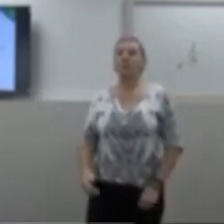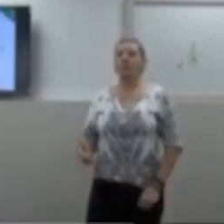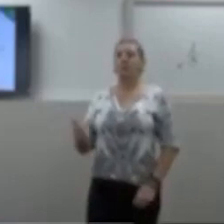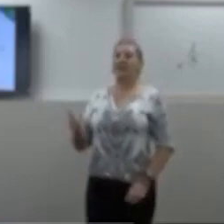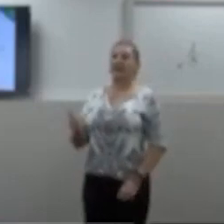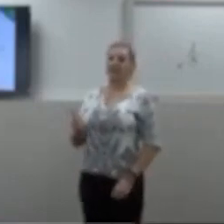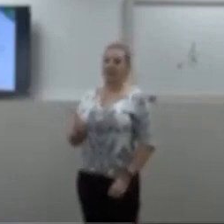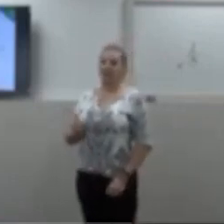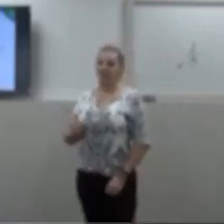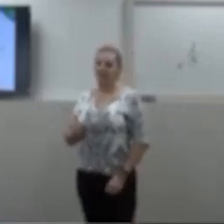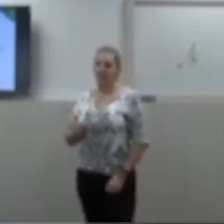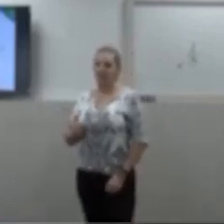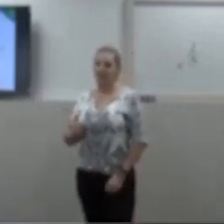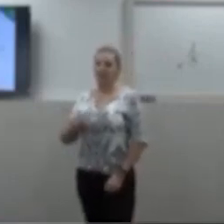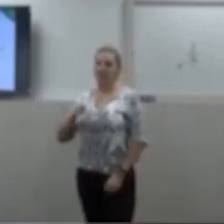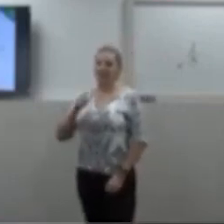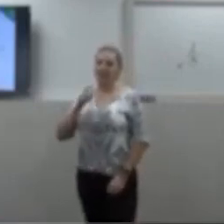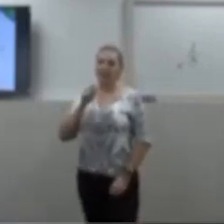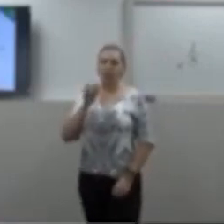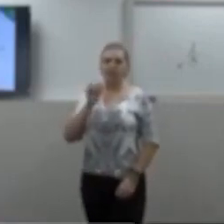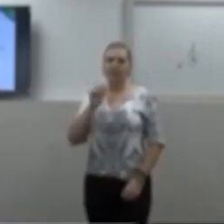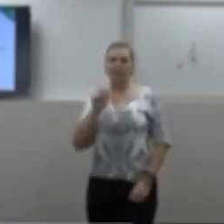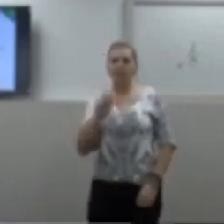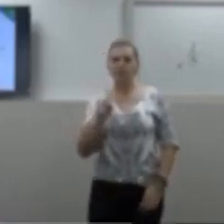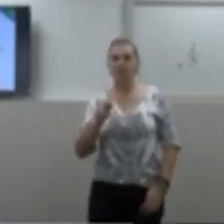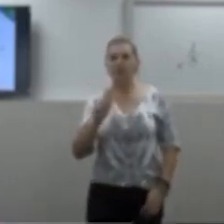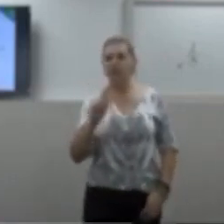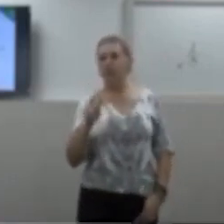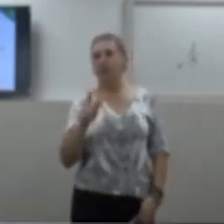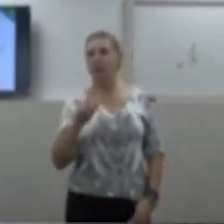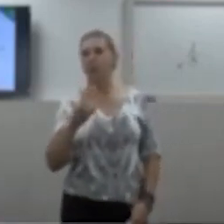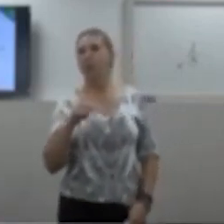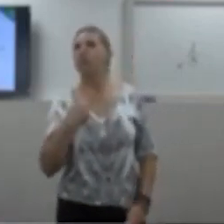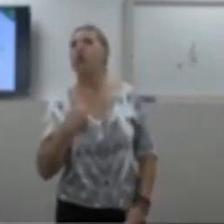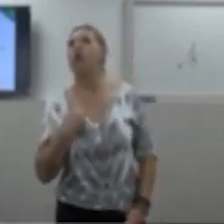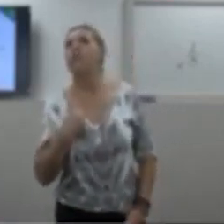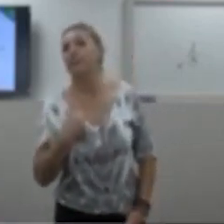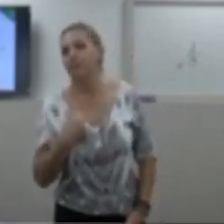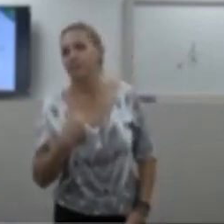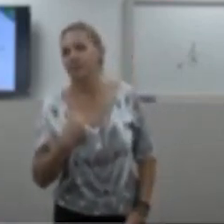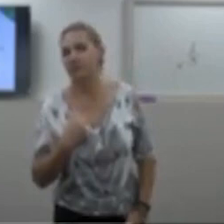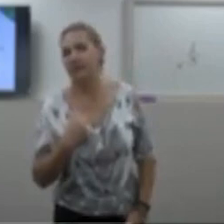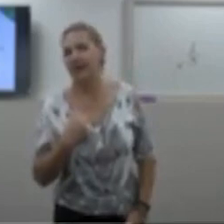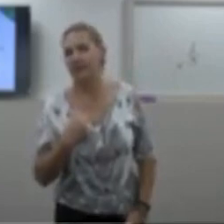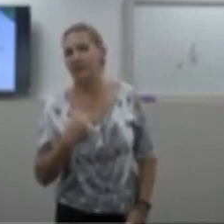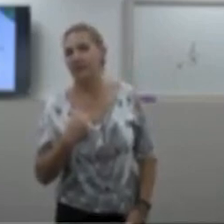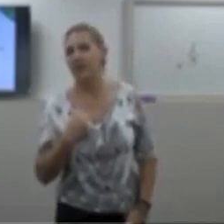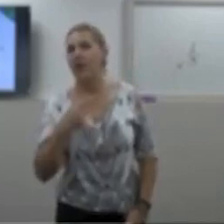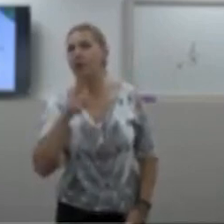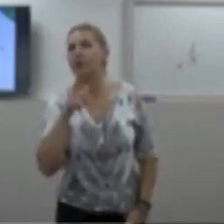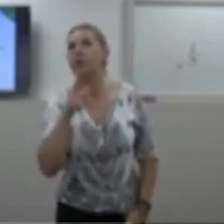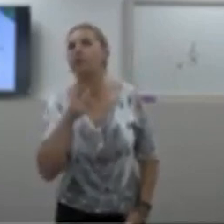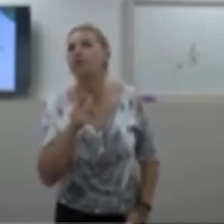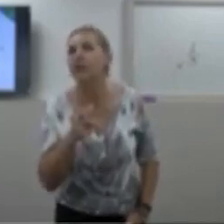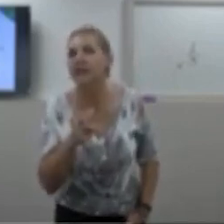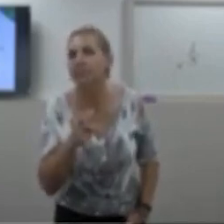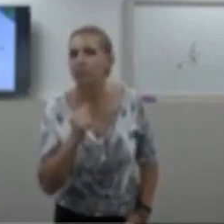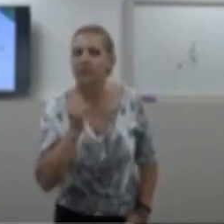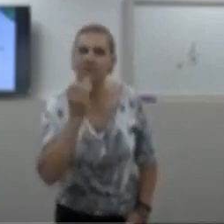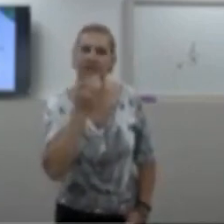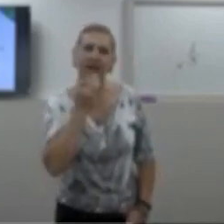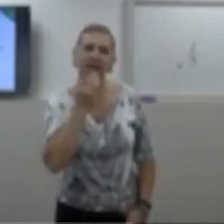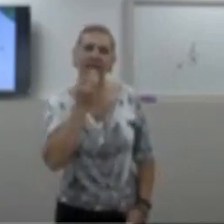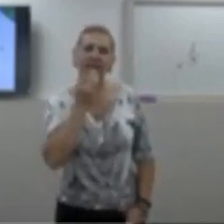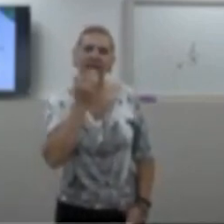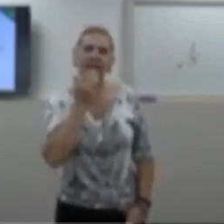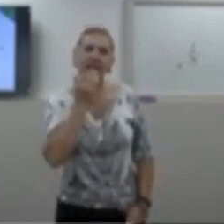Numeral multiplicativo. Você tem 12 anos e eu tenho o dobro da sua idade. Eu tenho o